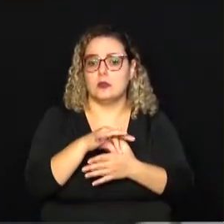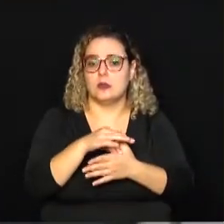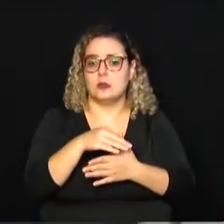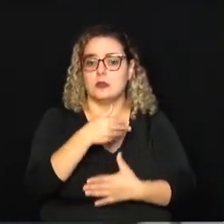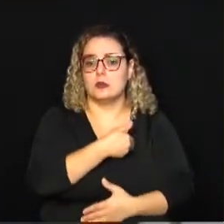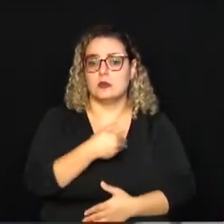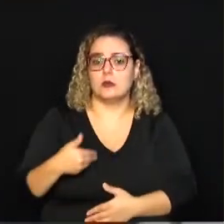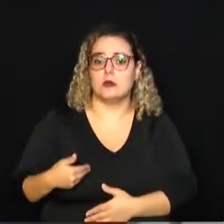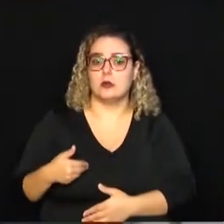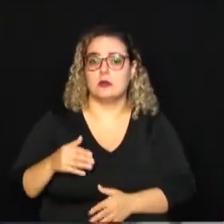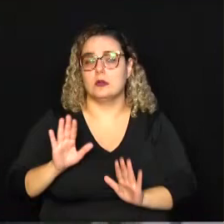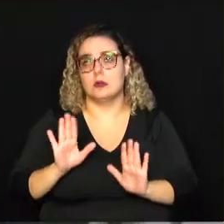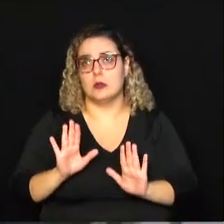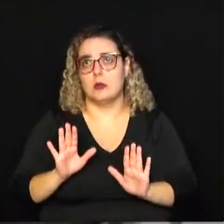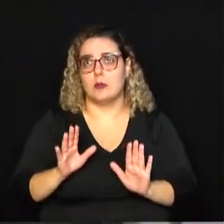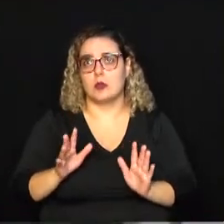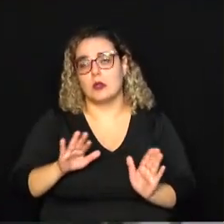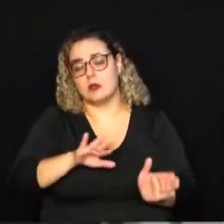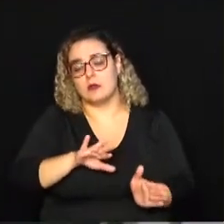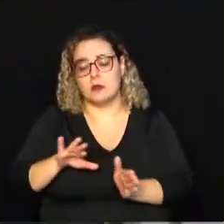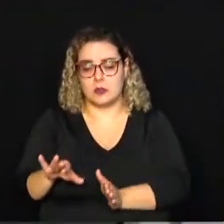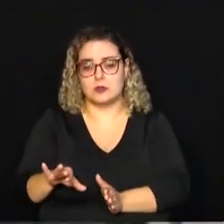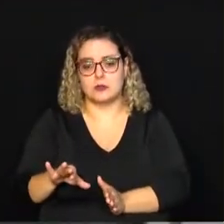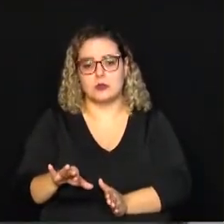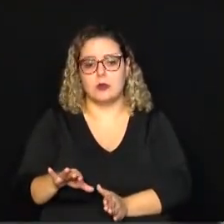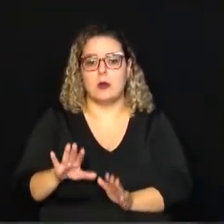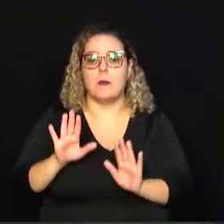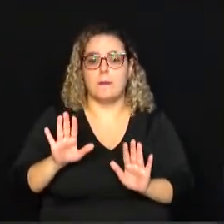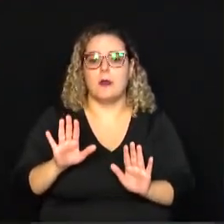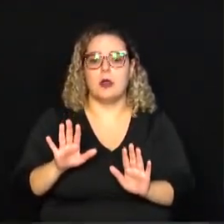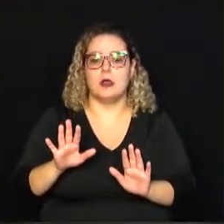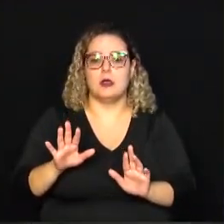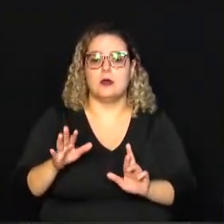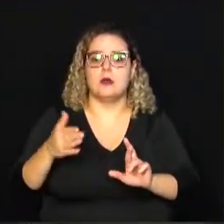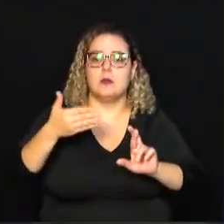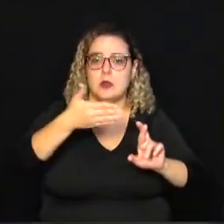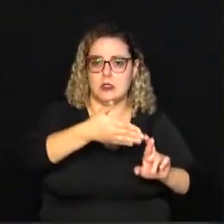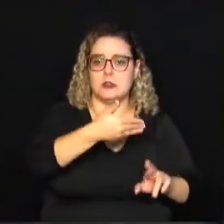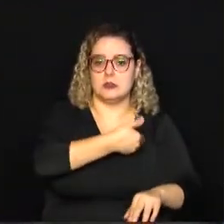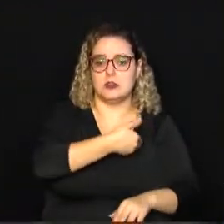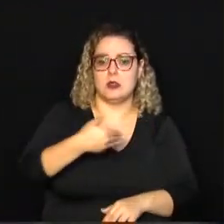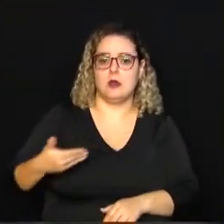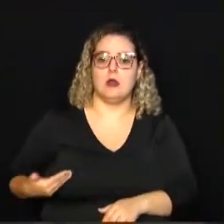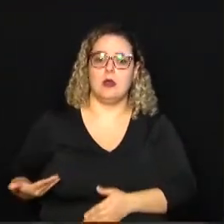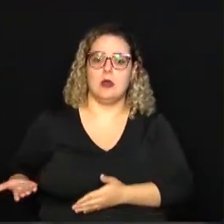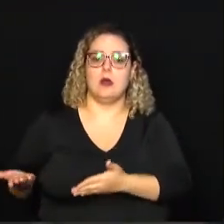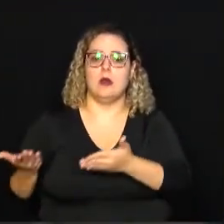momento, mas um representante do governo apresentou lá que